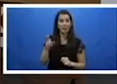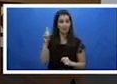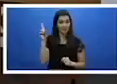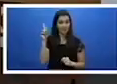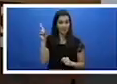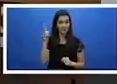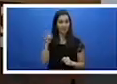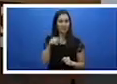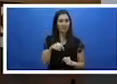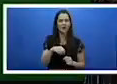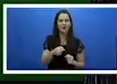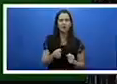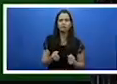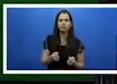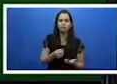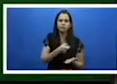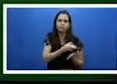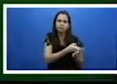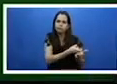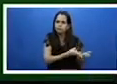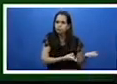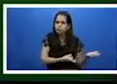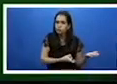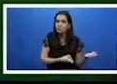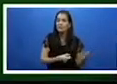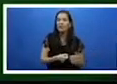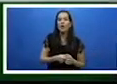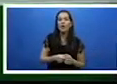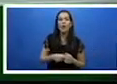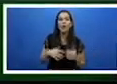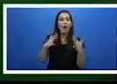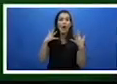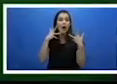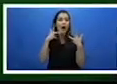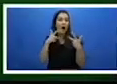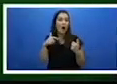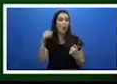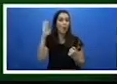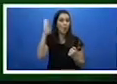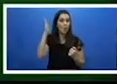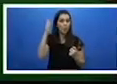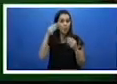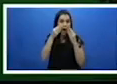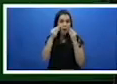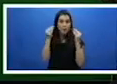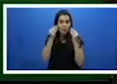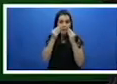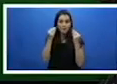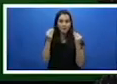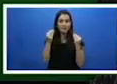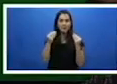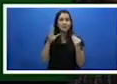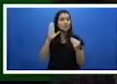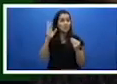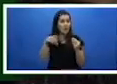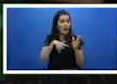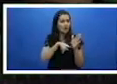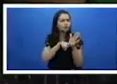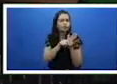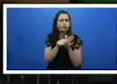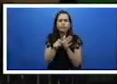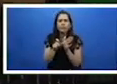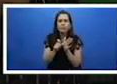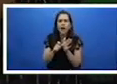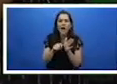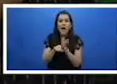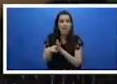produçãozinha, o leão, o burro e a raposa, tá? Fizemos a análise, tá? Seguimos